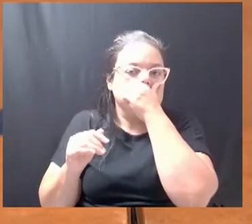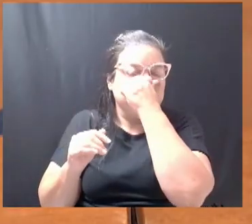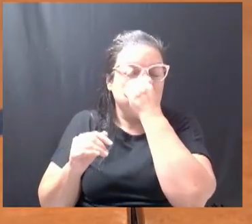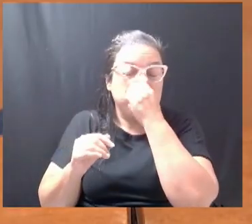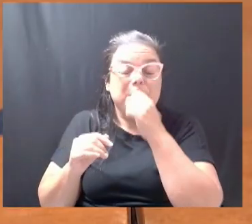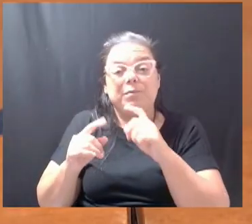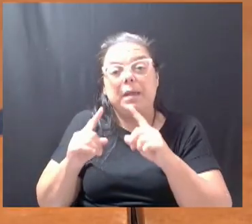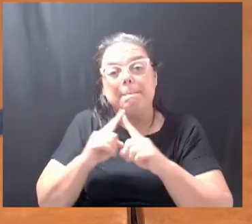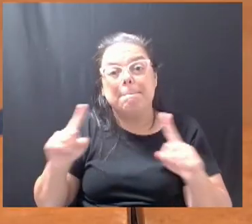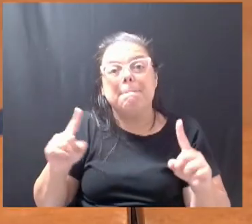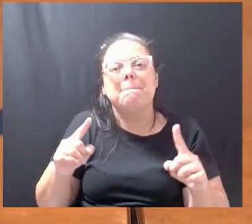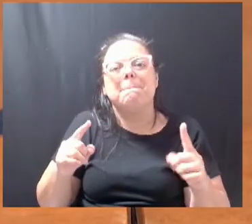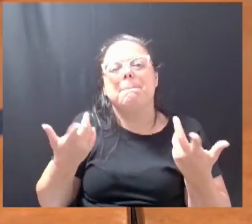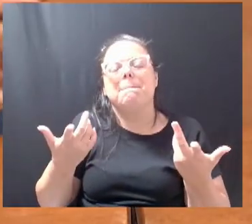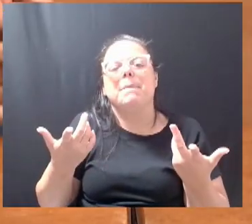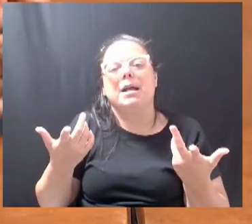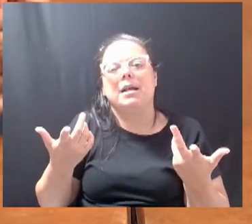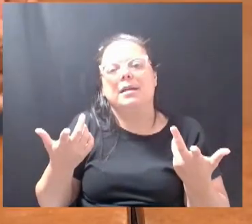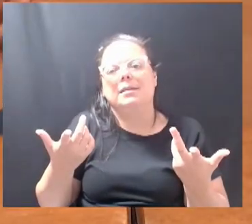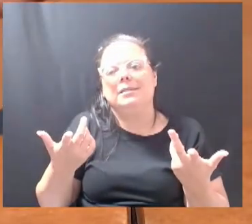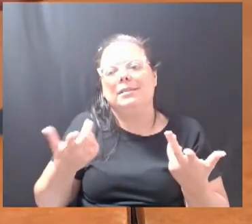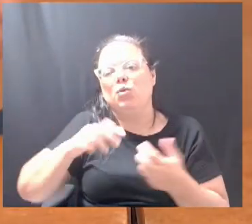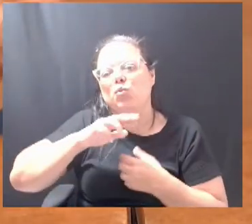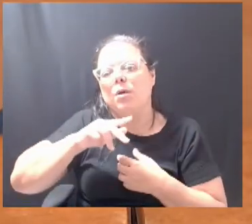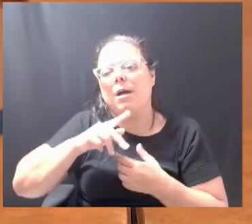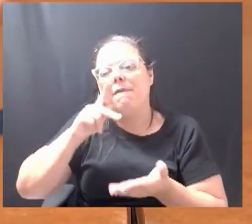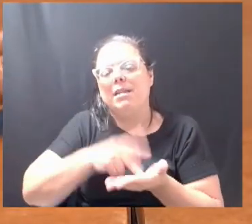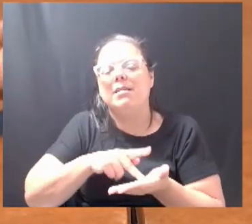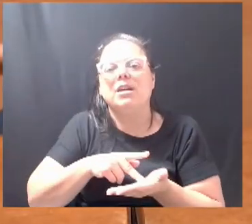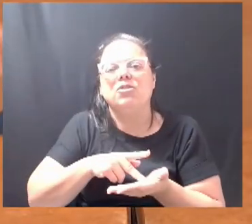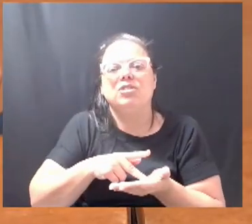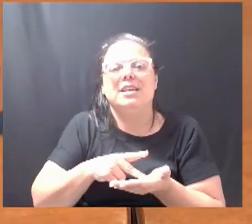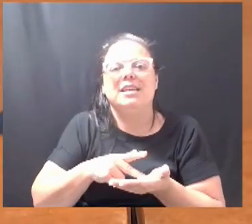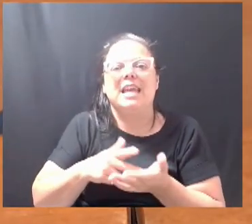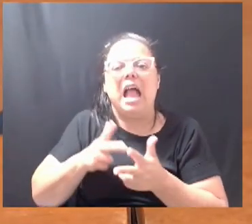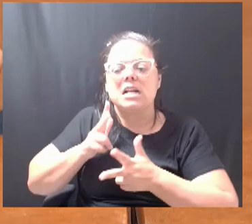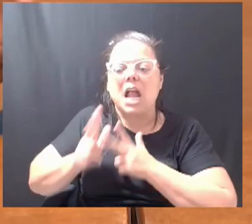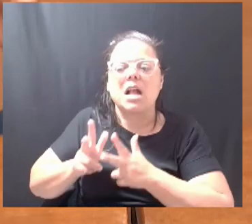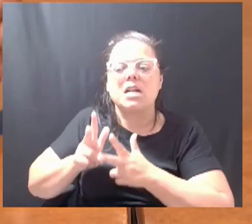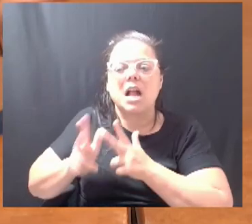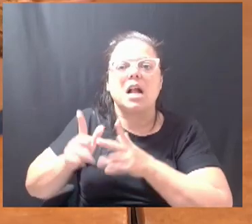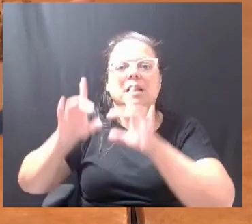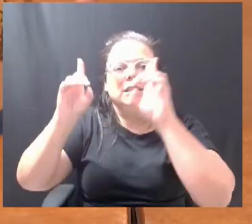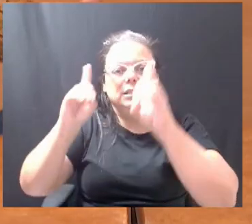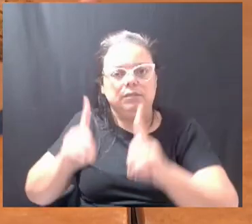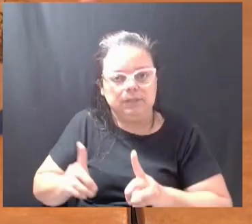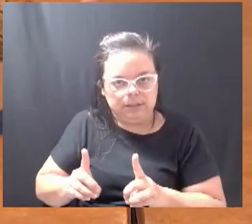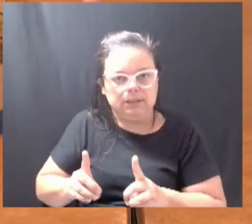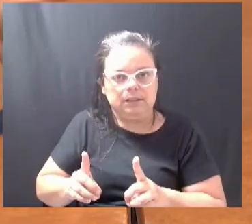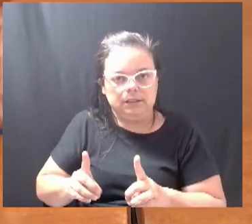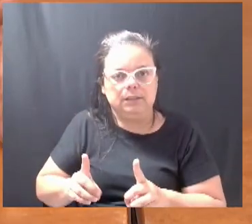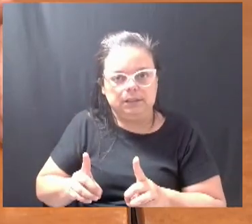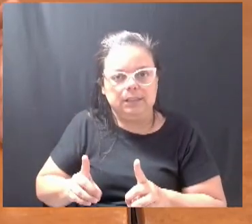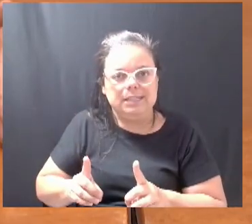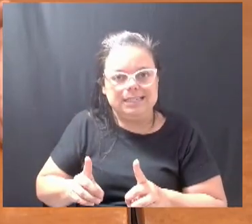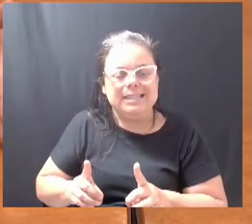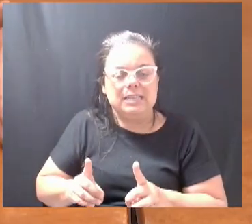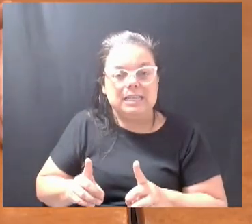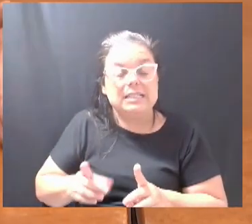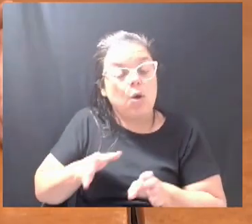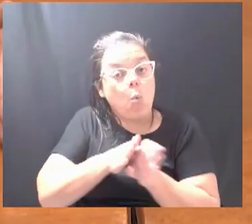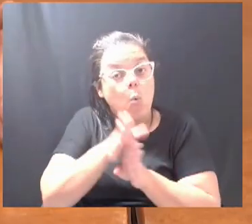necessariamente mais uma verdade que gagueira não seja deficiência. Muito pelo contrário. Então, são conselhos que